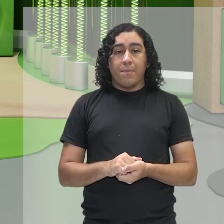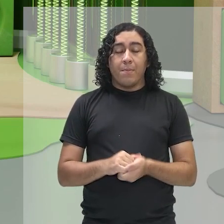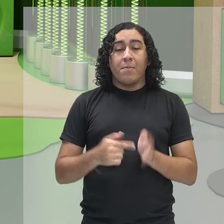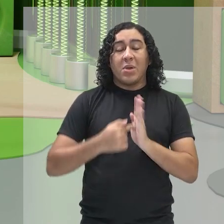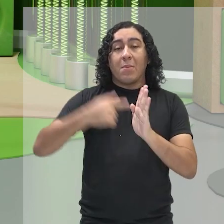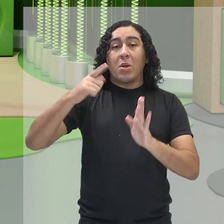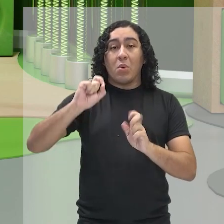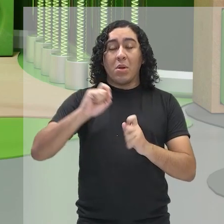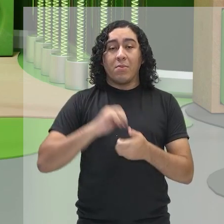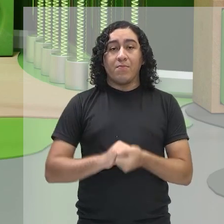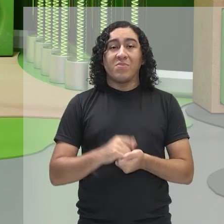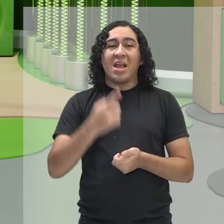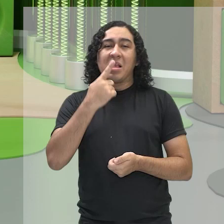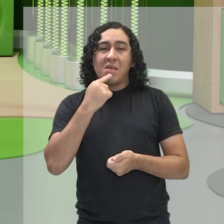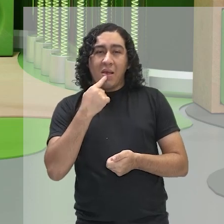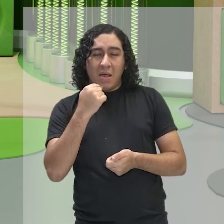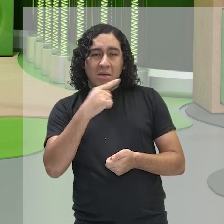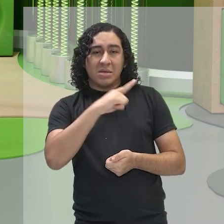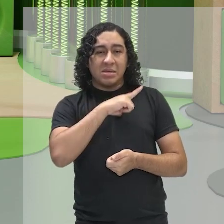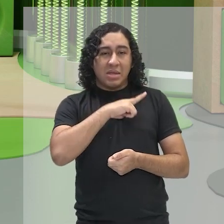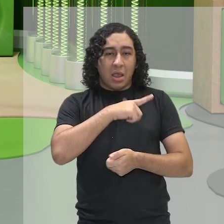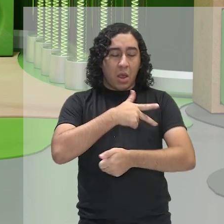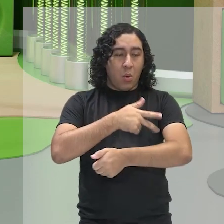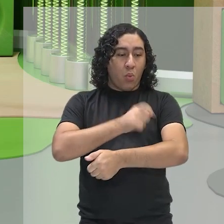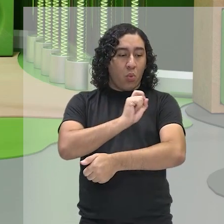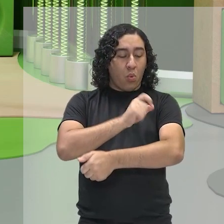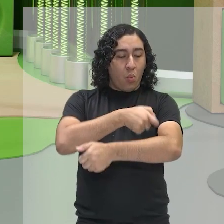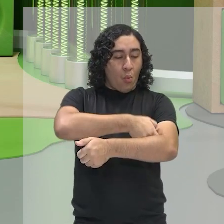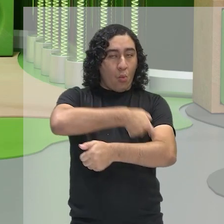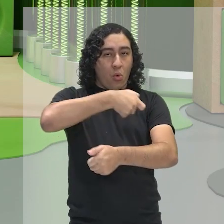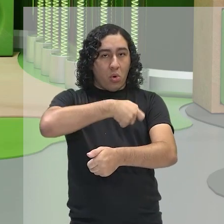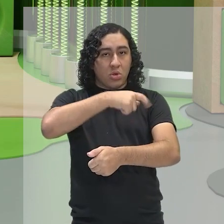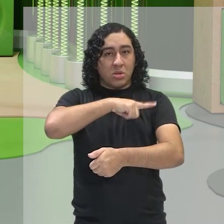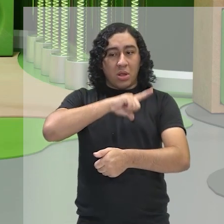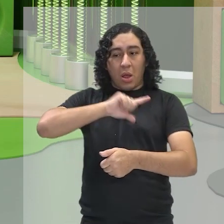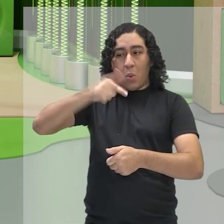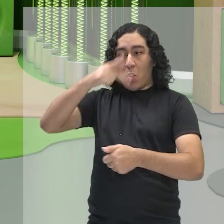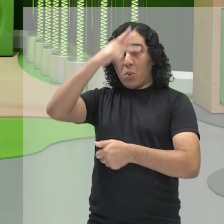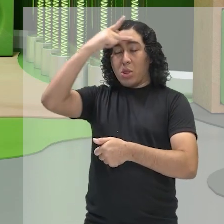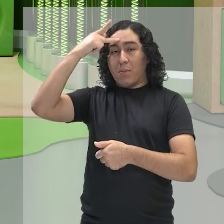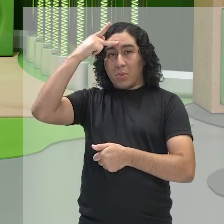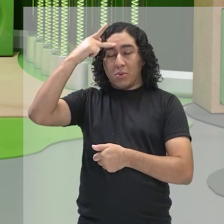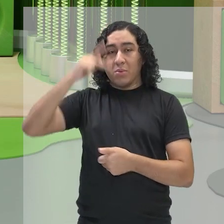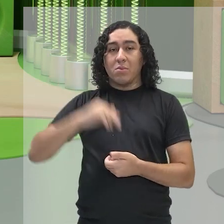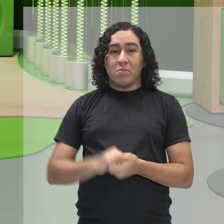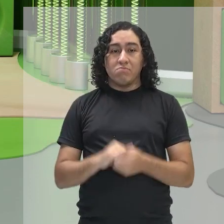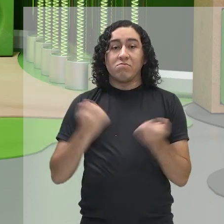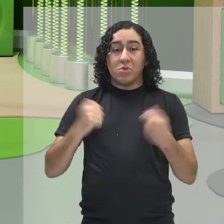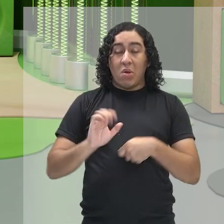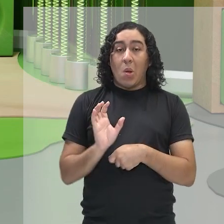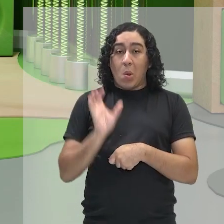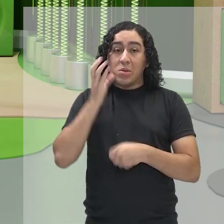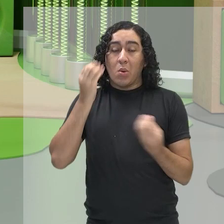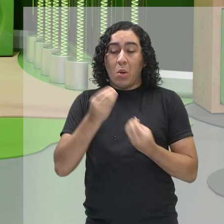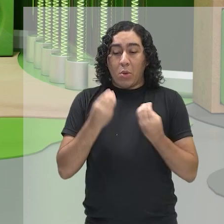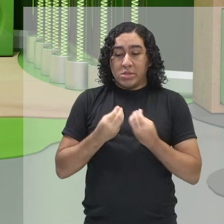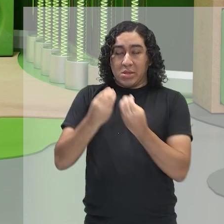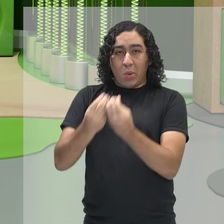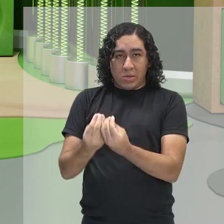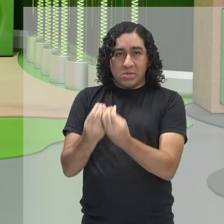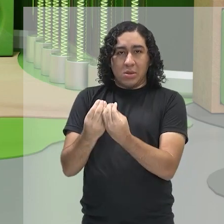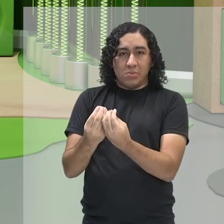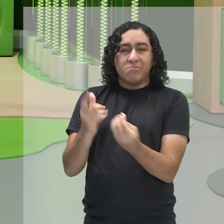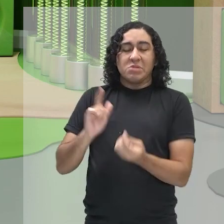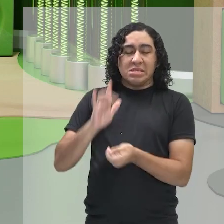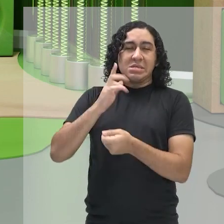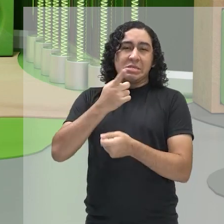de sangue. Lá no nosso número 1, você observa ali a transfusão sanguínea, né? Que pode acontecer esse contágio,